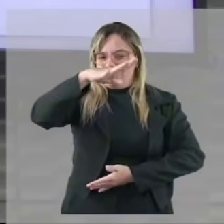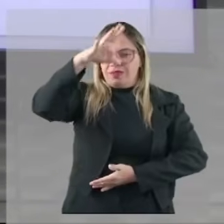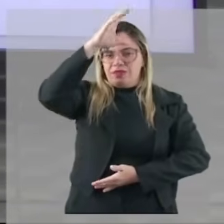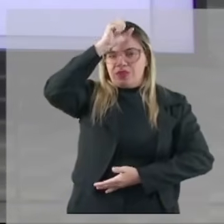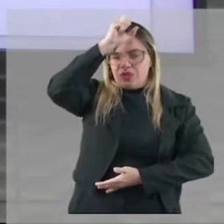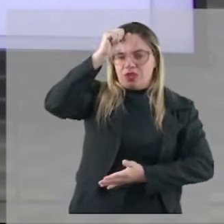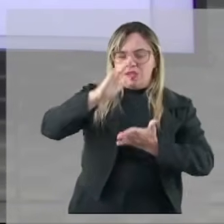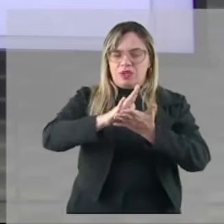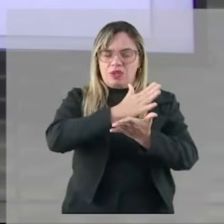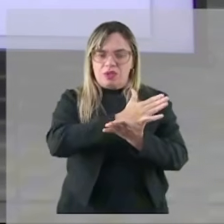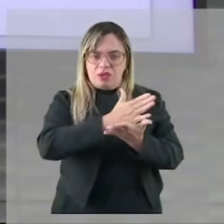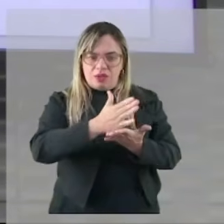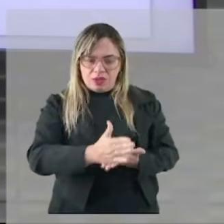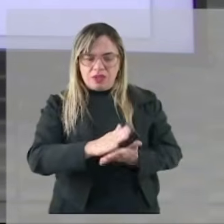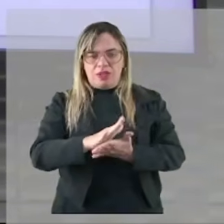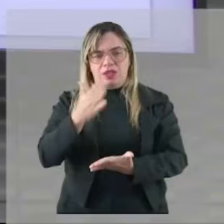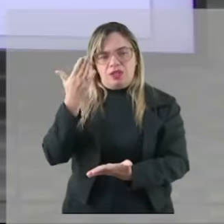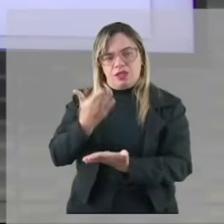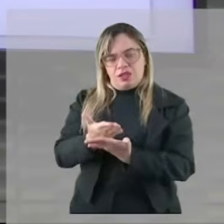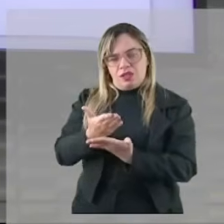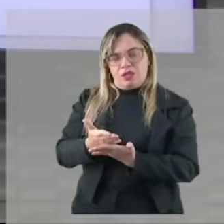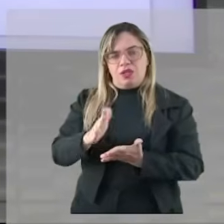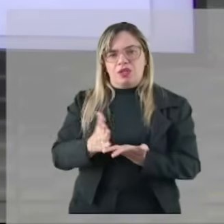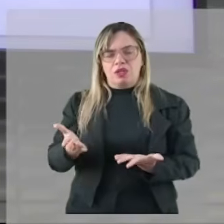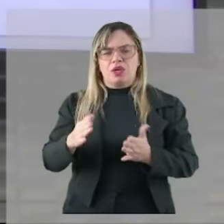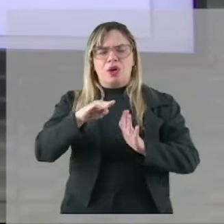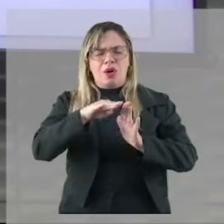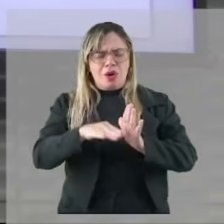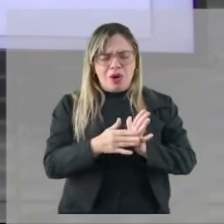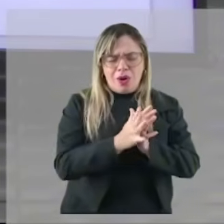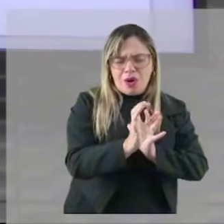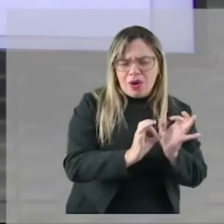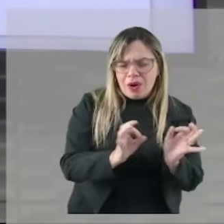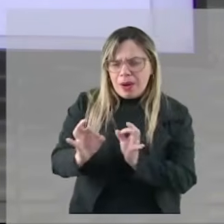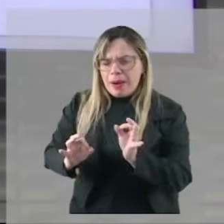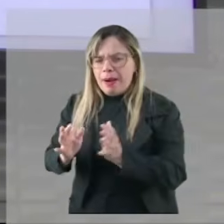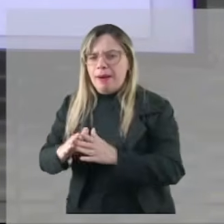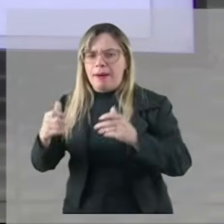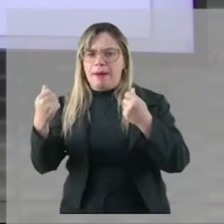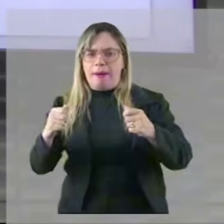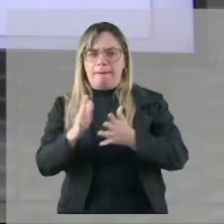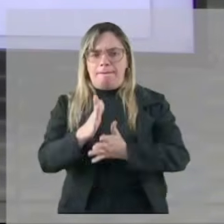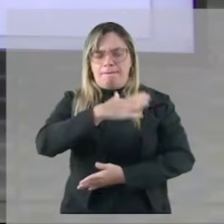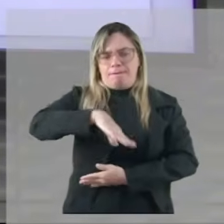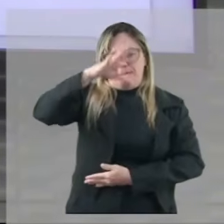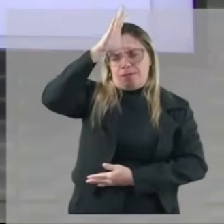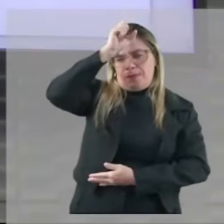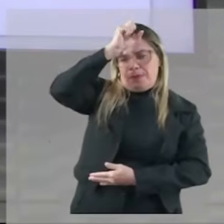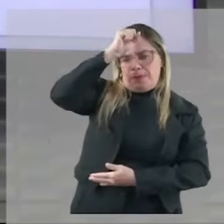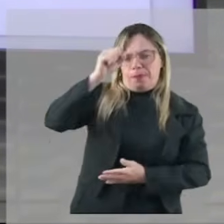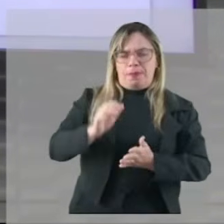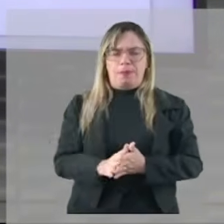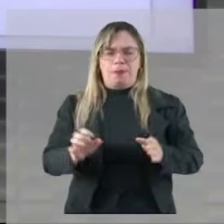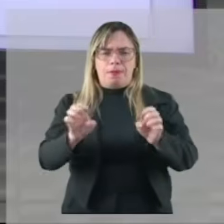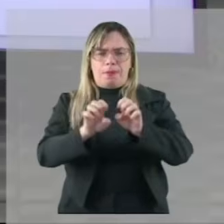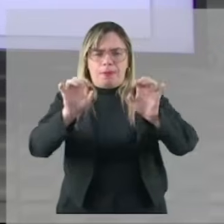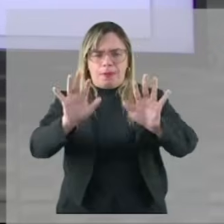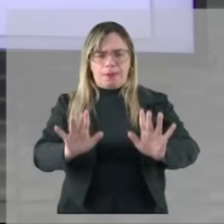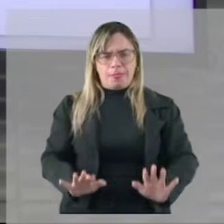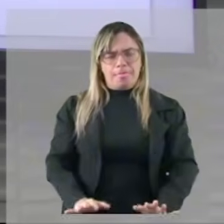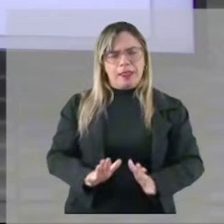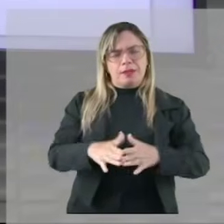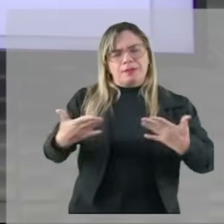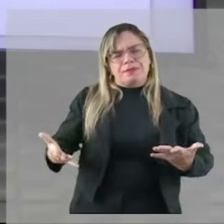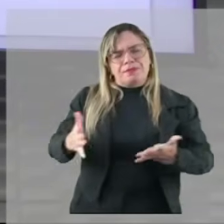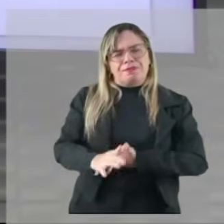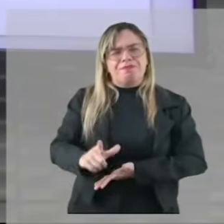trabalhando alguns pré-requisitos. O que tu precisa saber para tu aprender estequiometria? Qual é a condição ali, o que